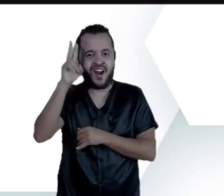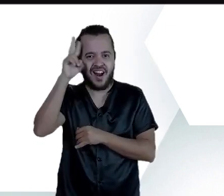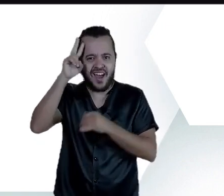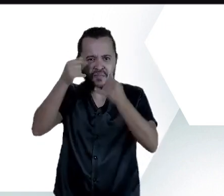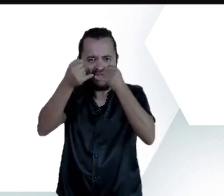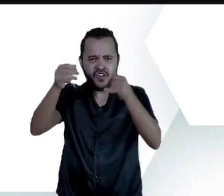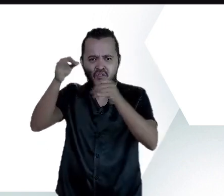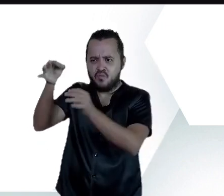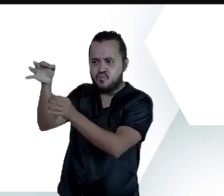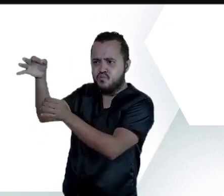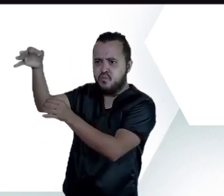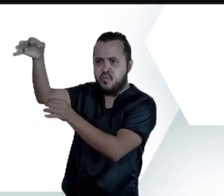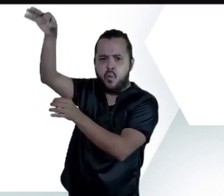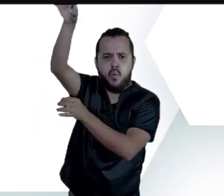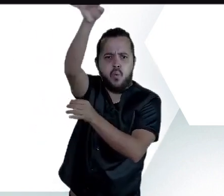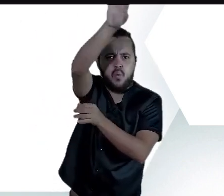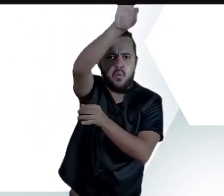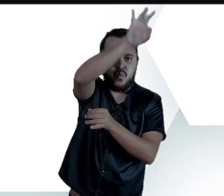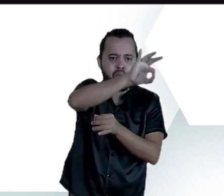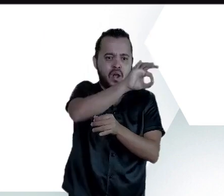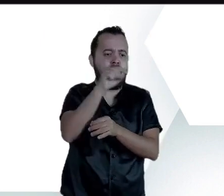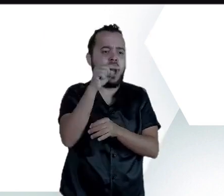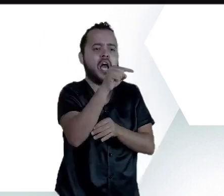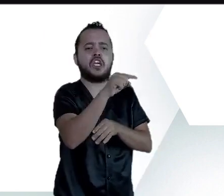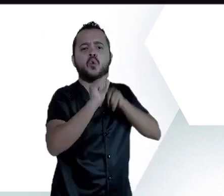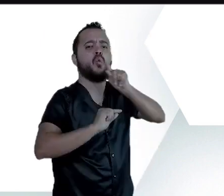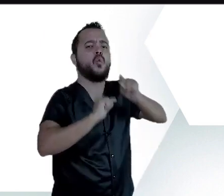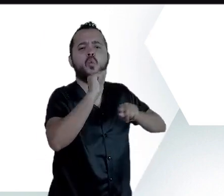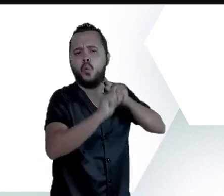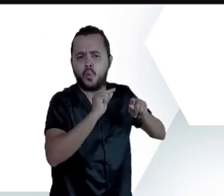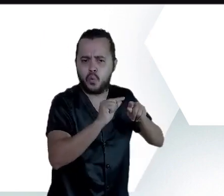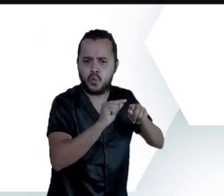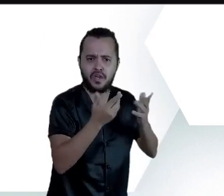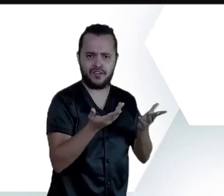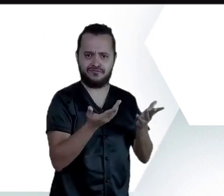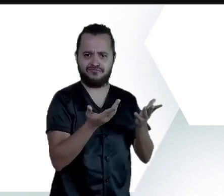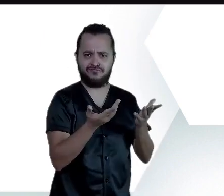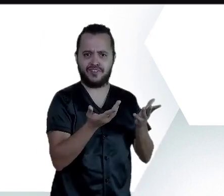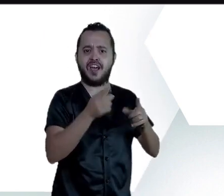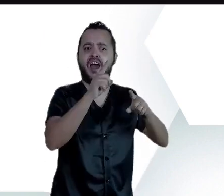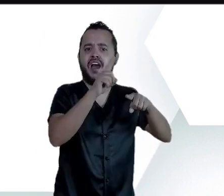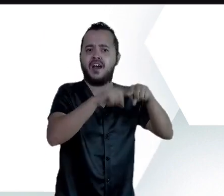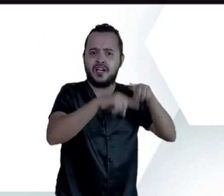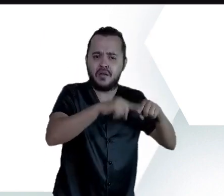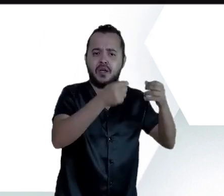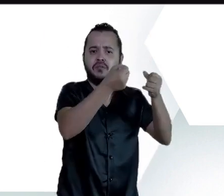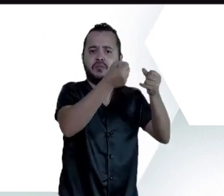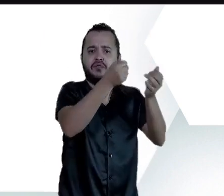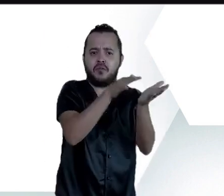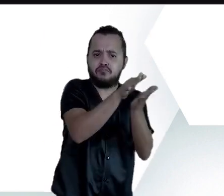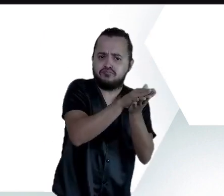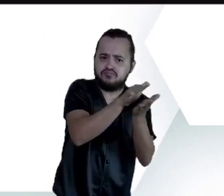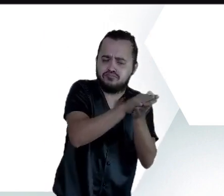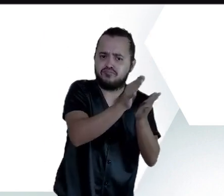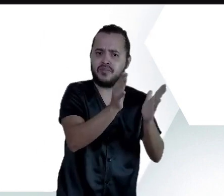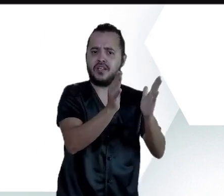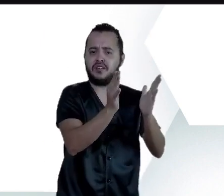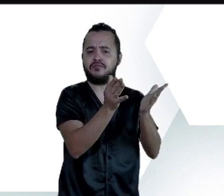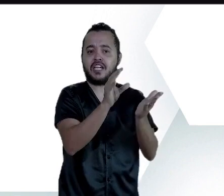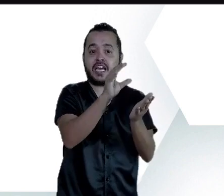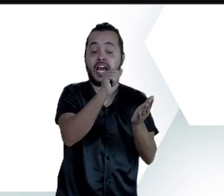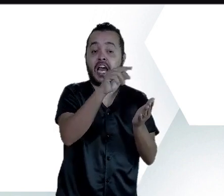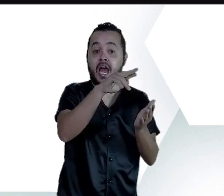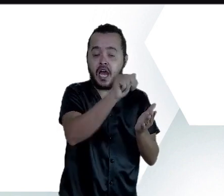da passagem da corrente elétrica para a alimentação deste elemento consumidor ou da nossa